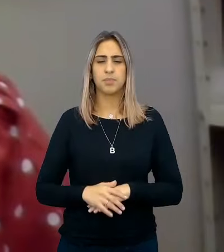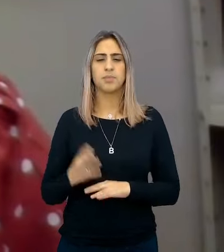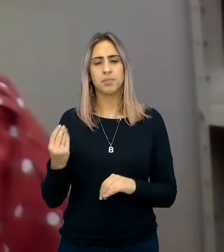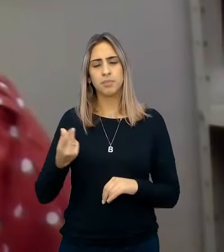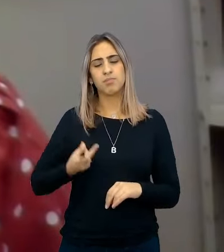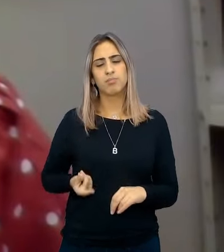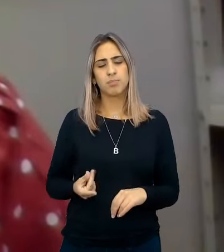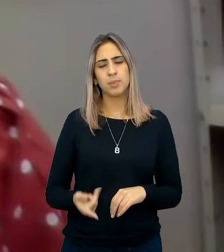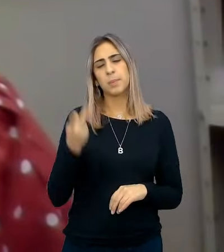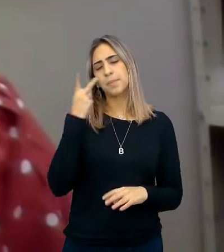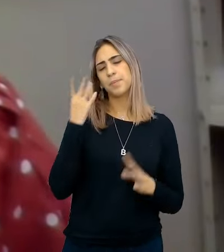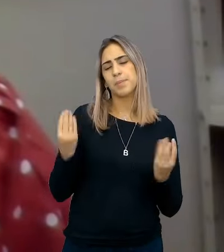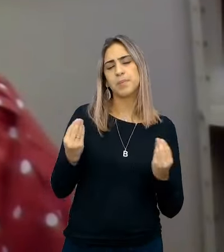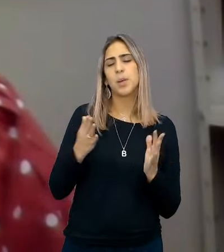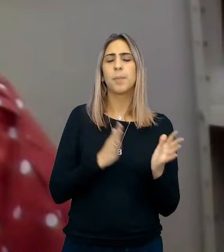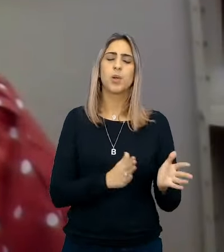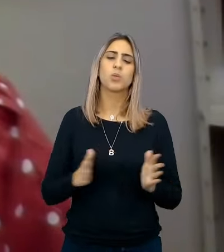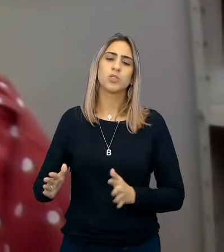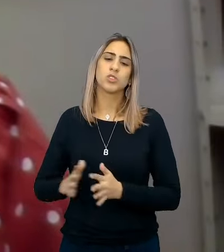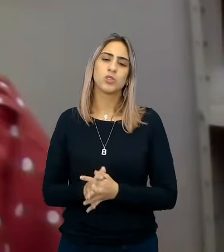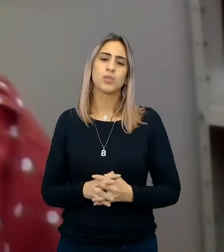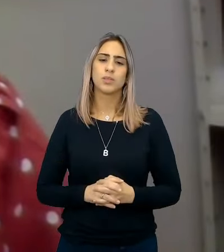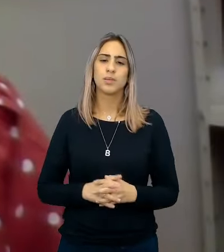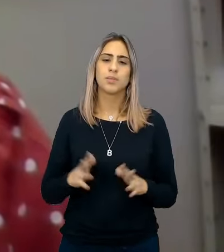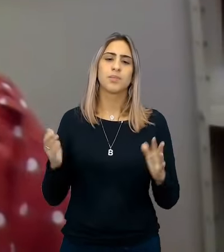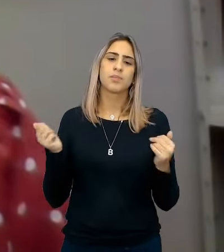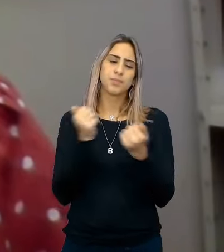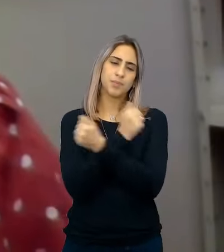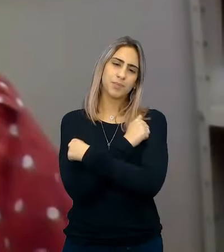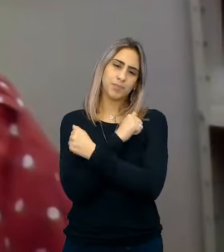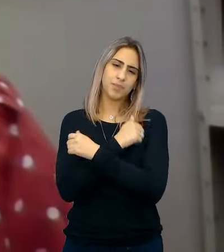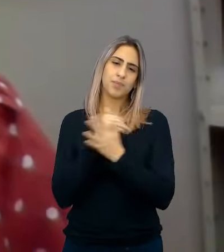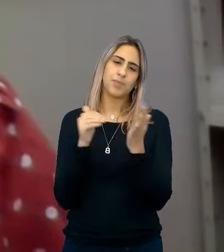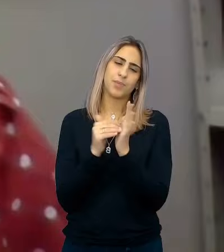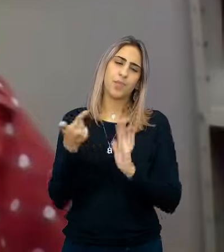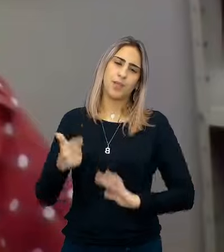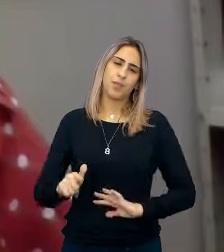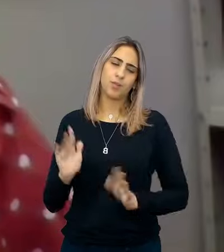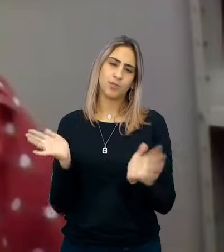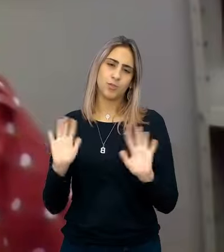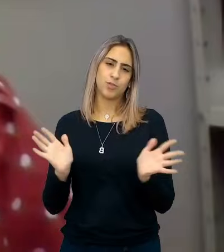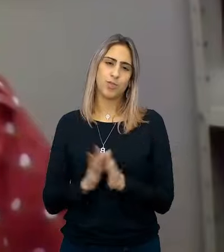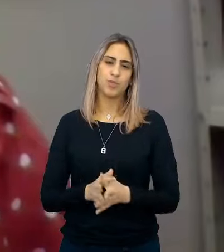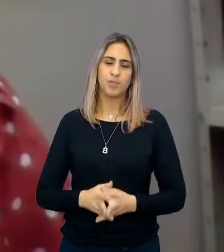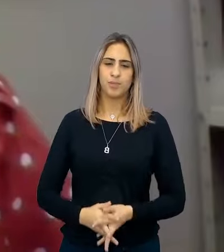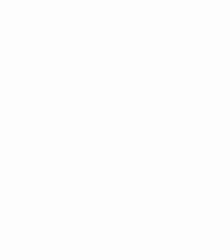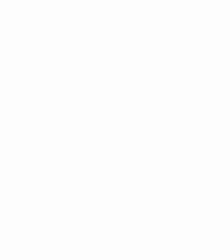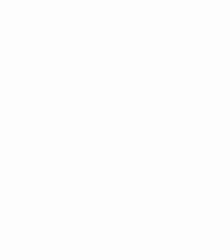intensivos bastante produtiva. Abraços, até mais. Tchau, tchau.